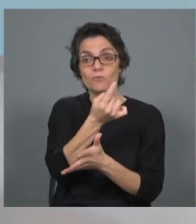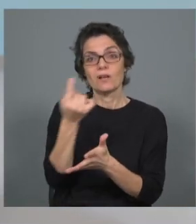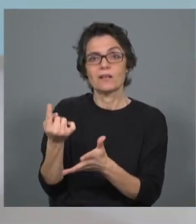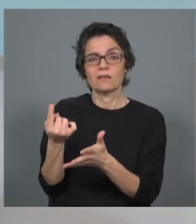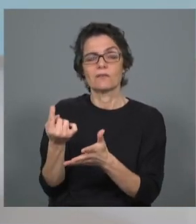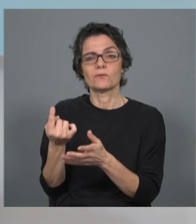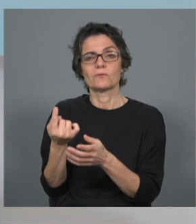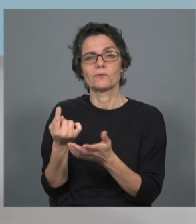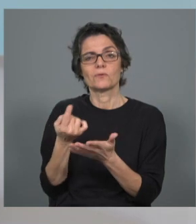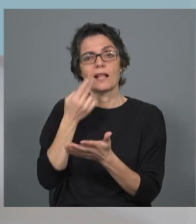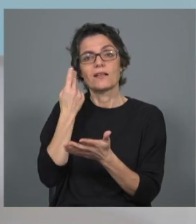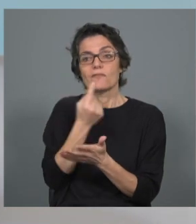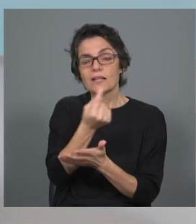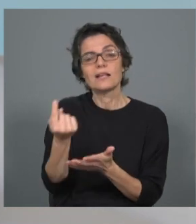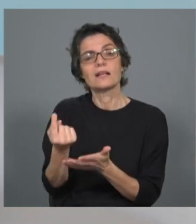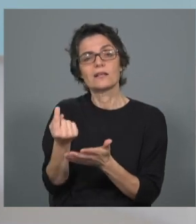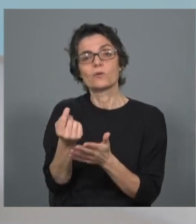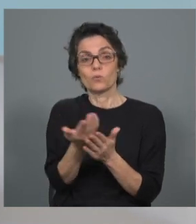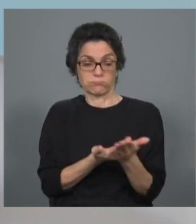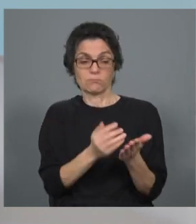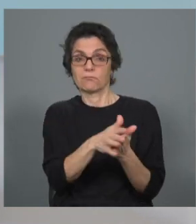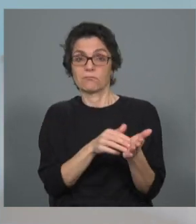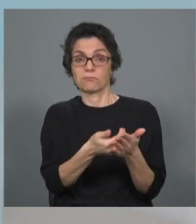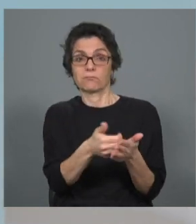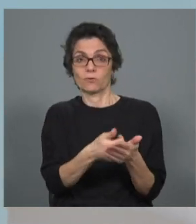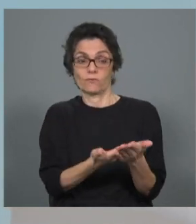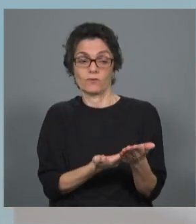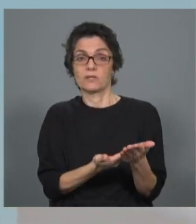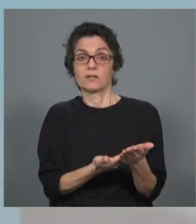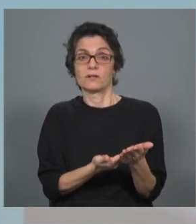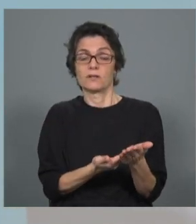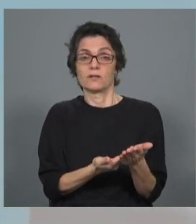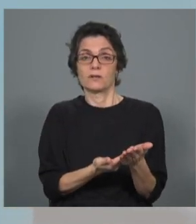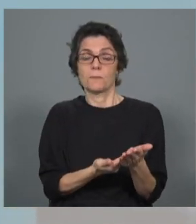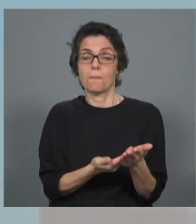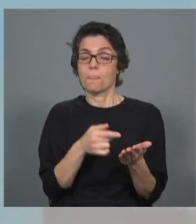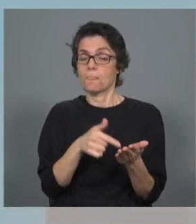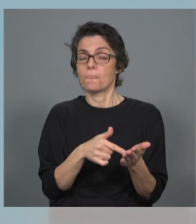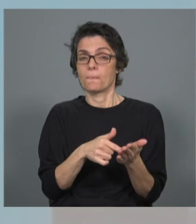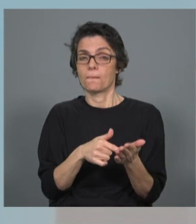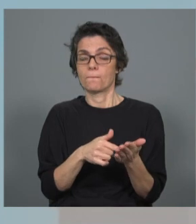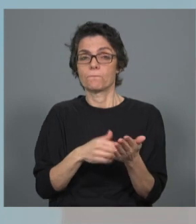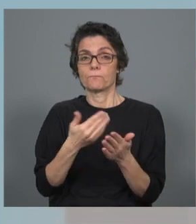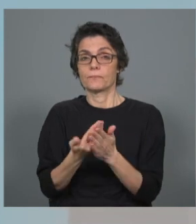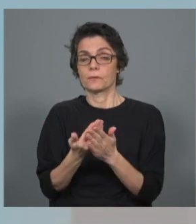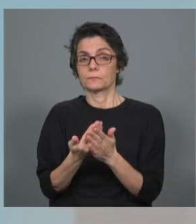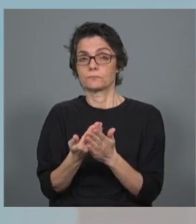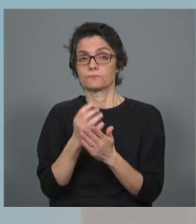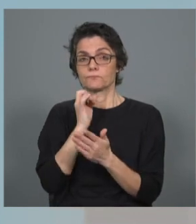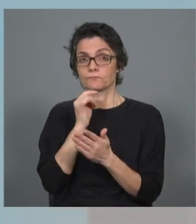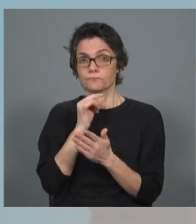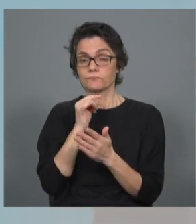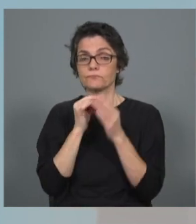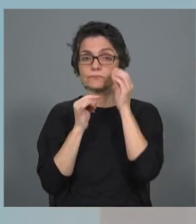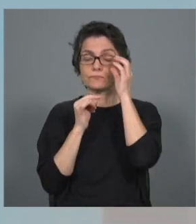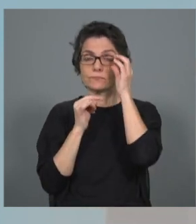que a partir deste texto, que fez com que a Igreja propusesse neste dia assinalar o Dia Mundial das